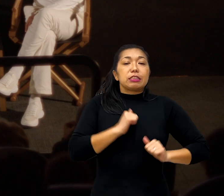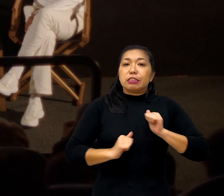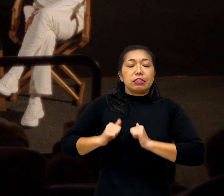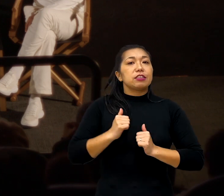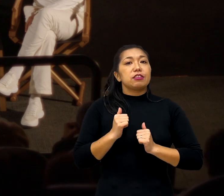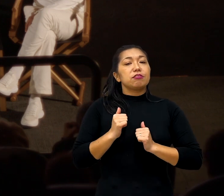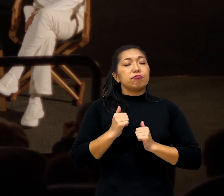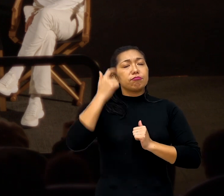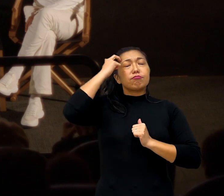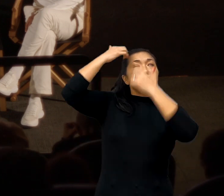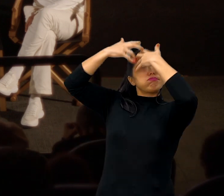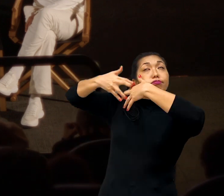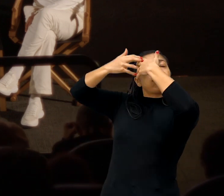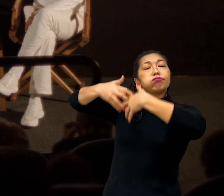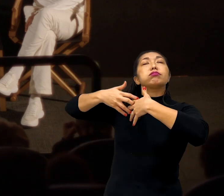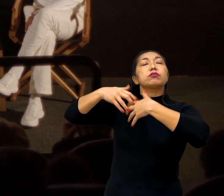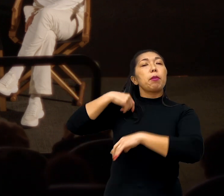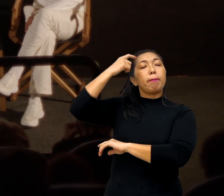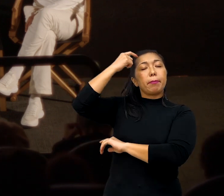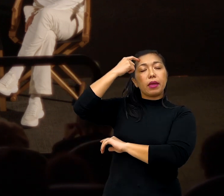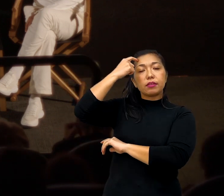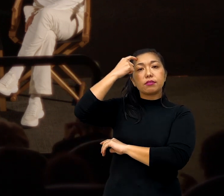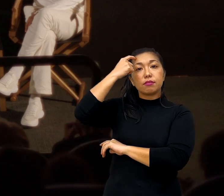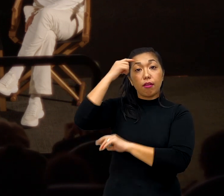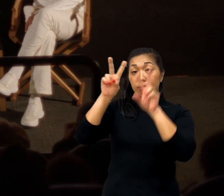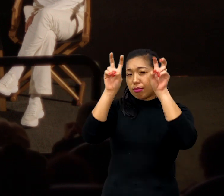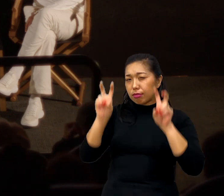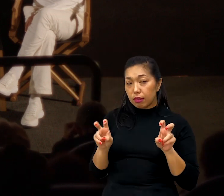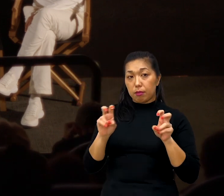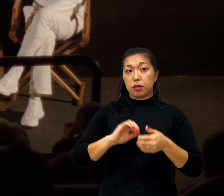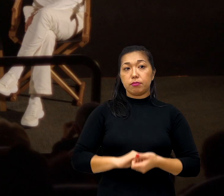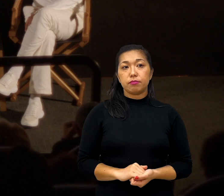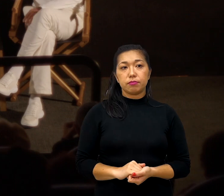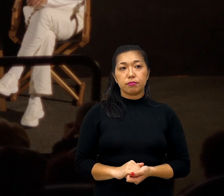pensamentos? E o que te vem quando você pensa em todos esses temas que eu abordei?